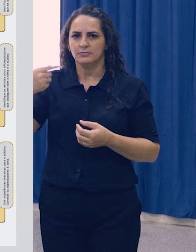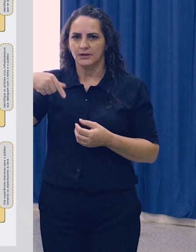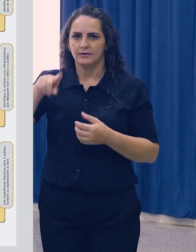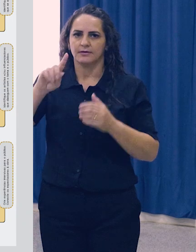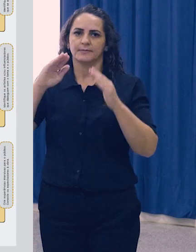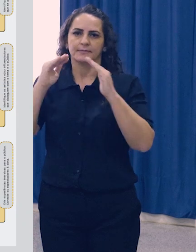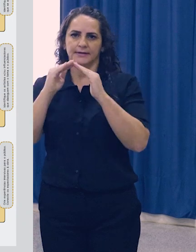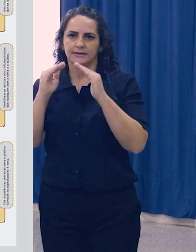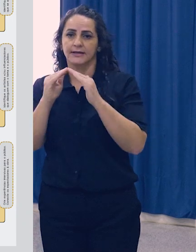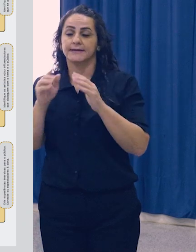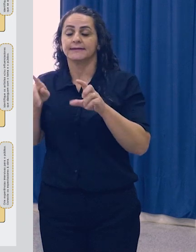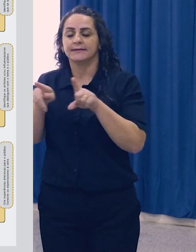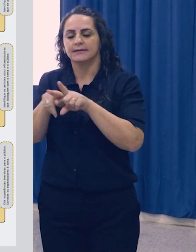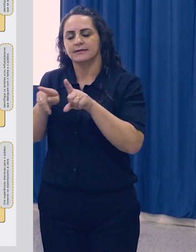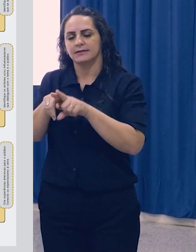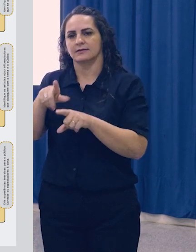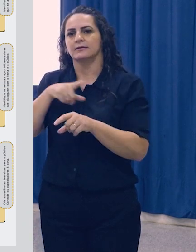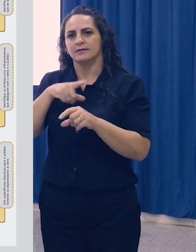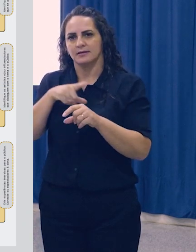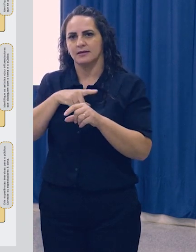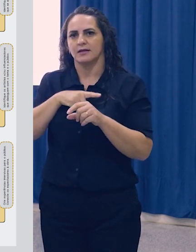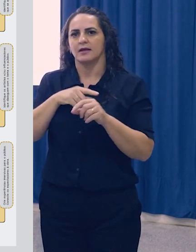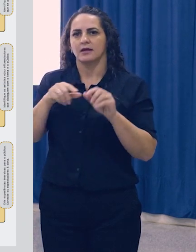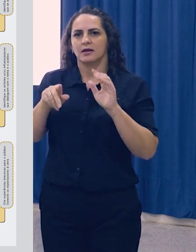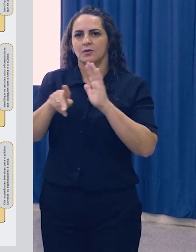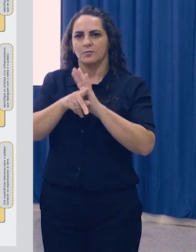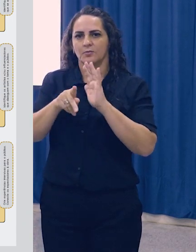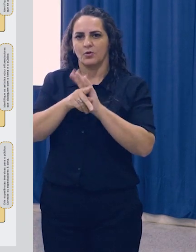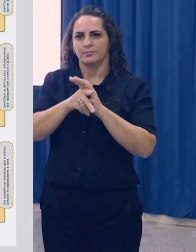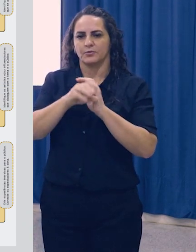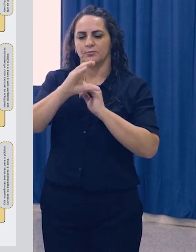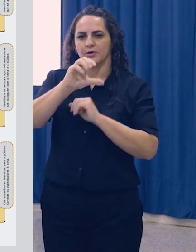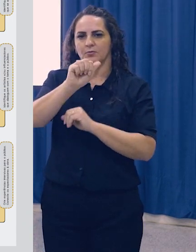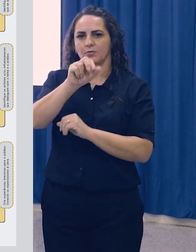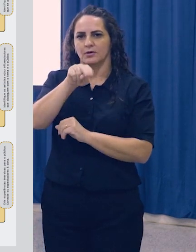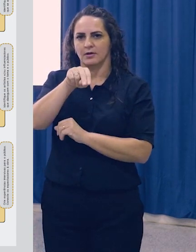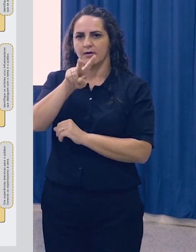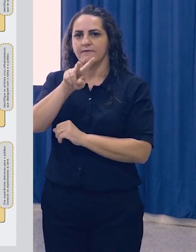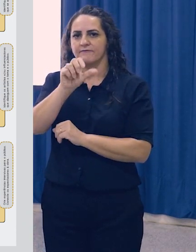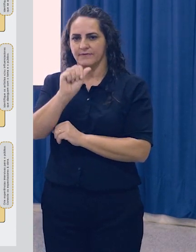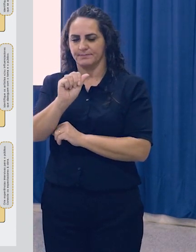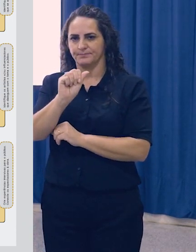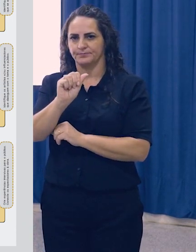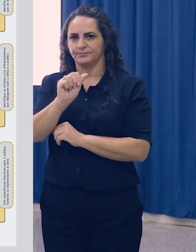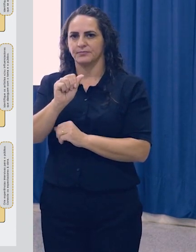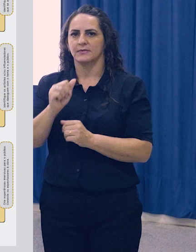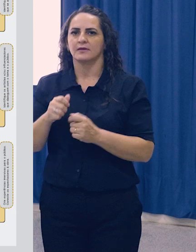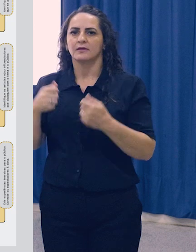casa, enfim. E tem a versão dele online também, que é pelo Canva, e daí você pode